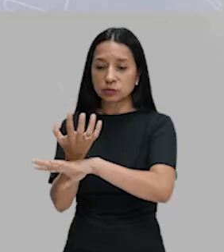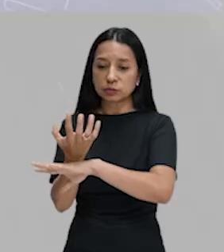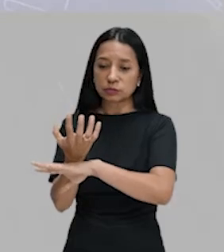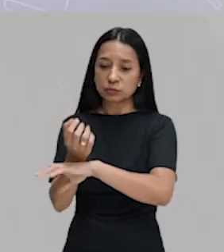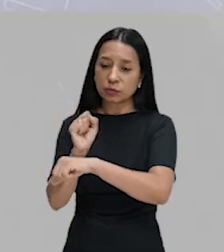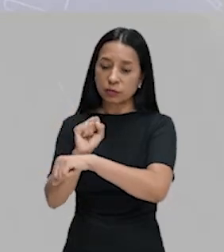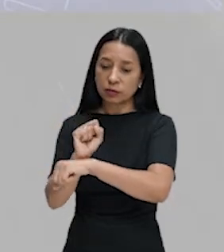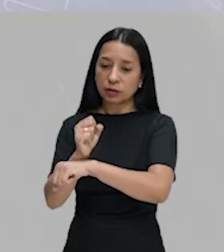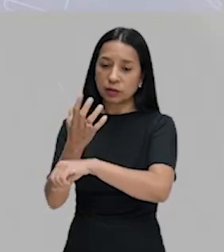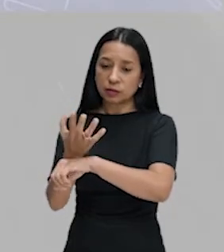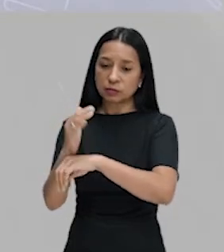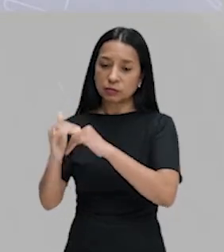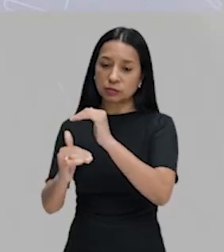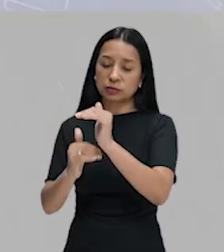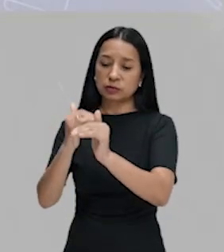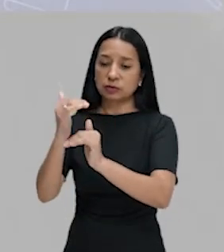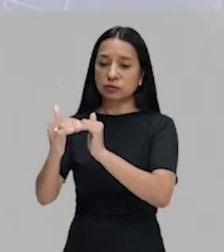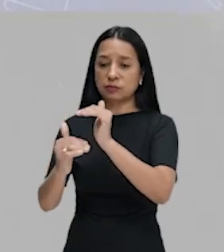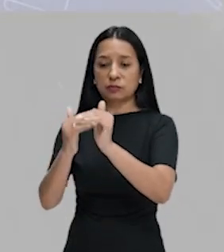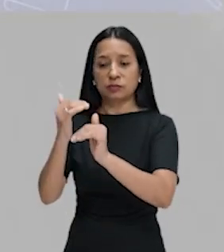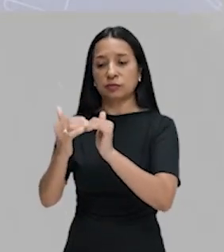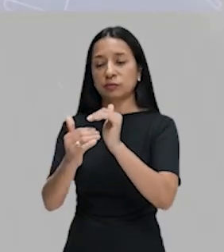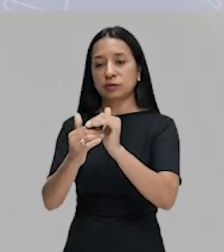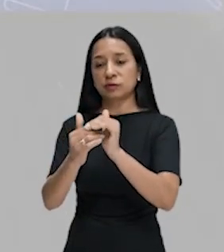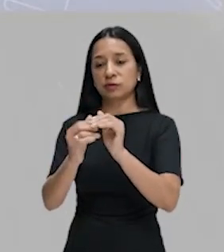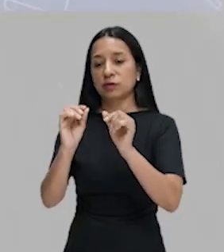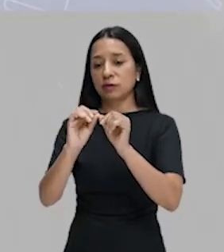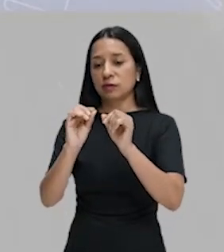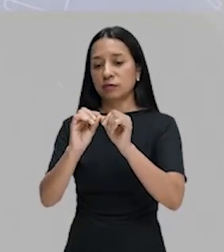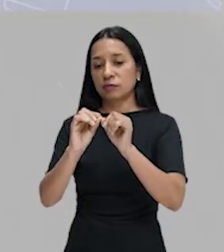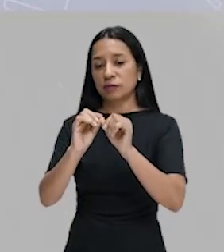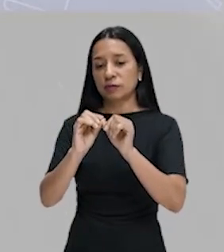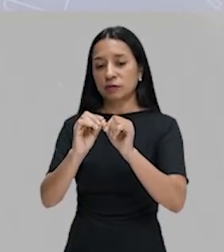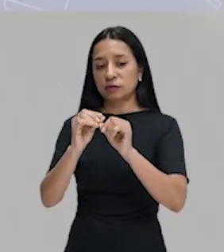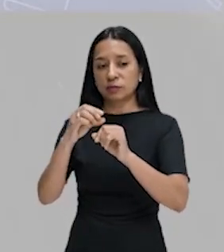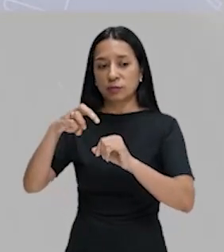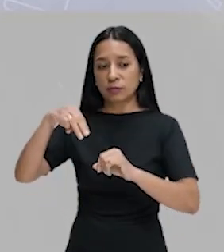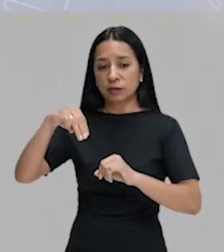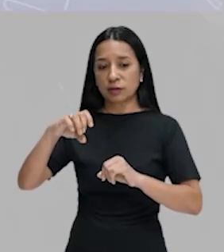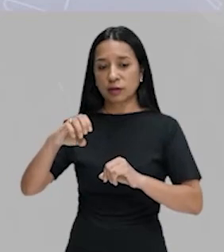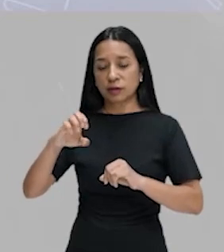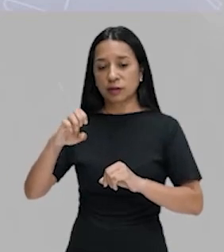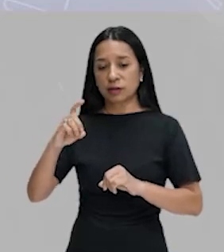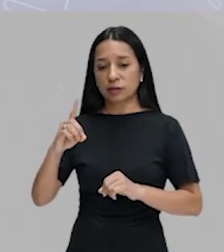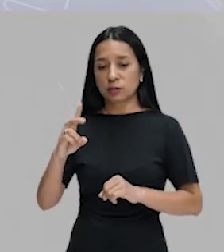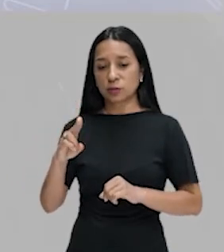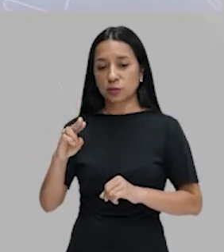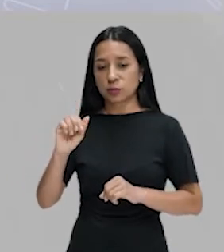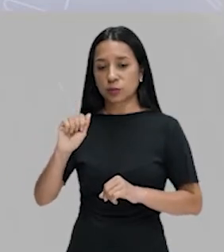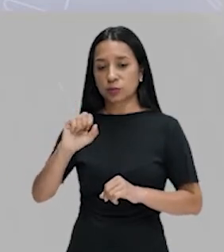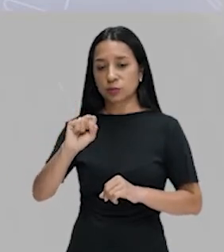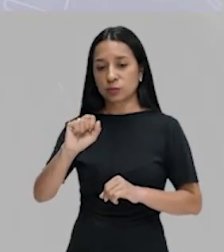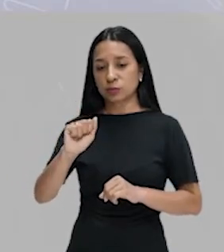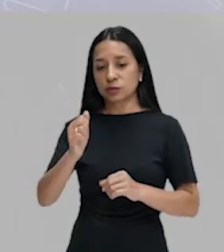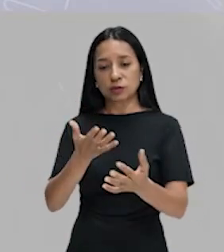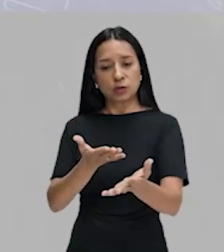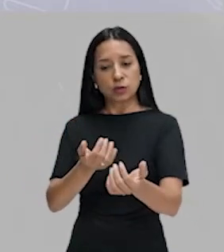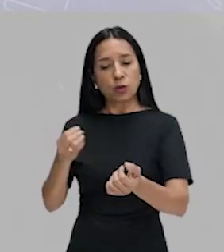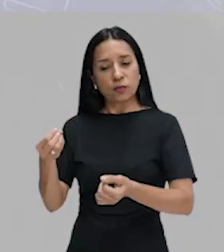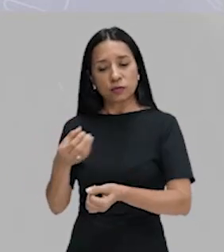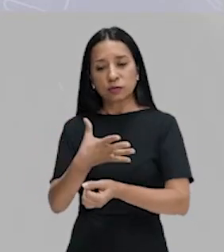seu desenvolvimento, ele vai gerar medusas jovens. Essas medusas jovens são resultados de um